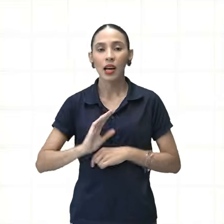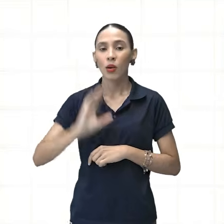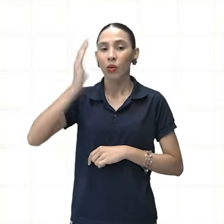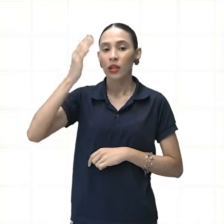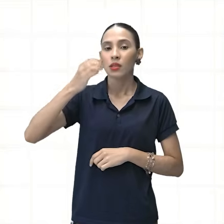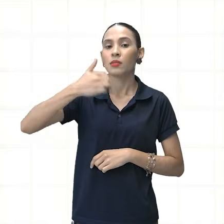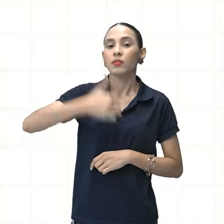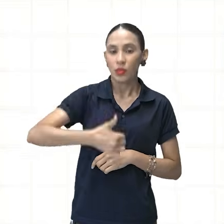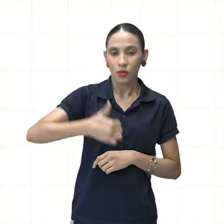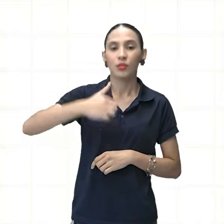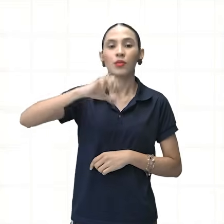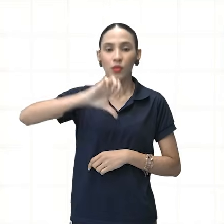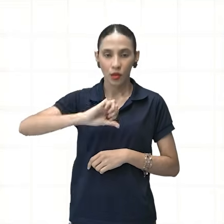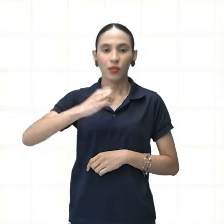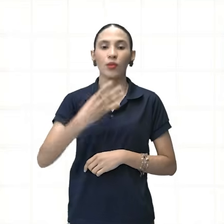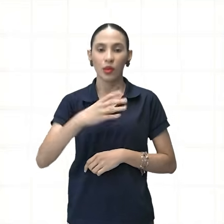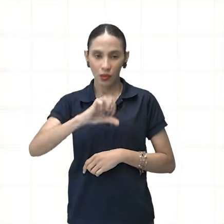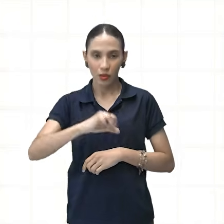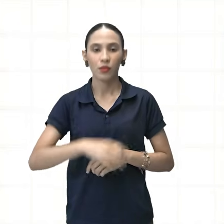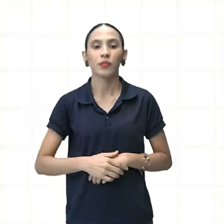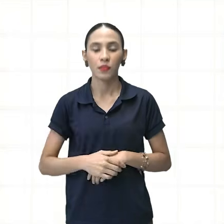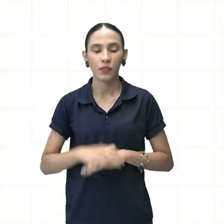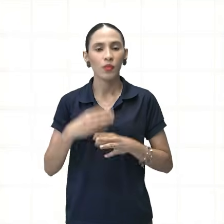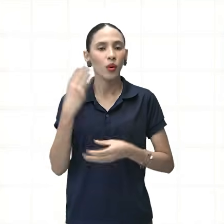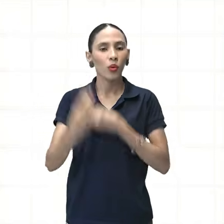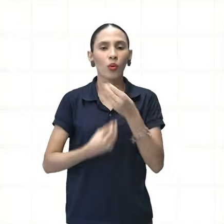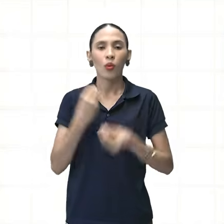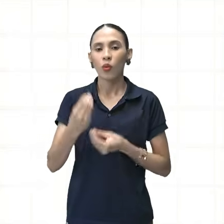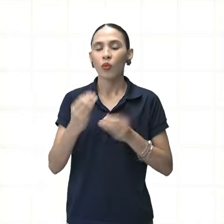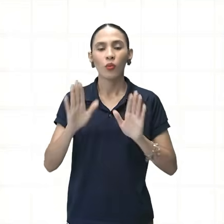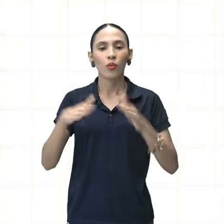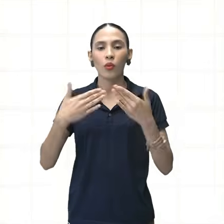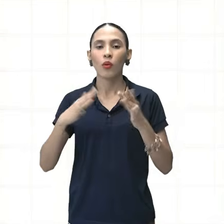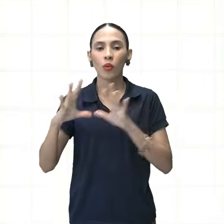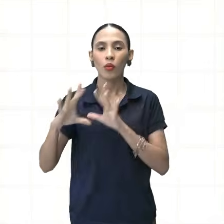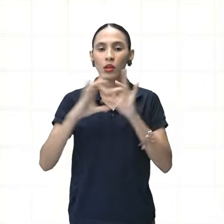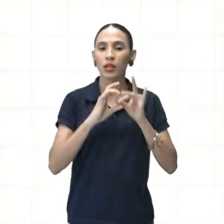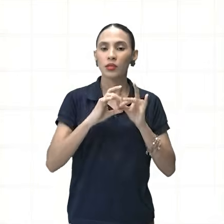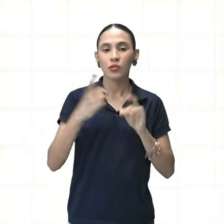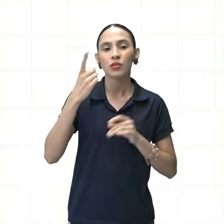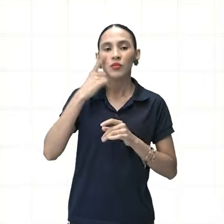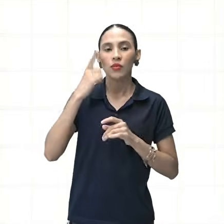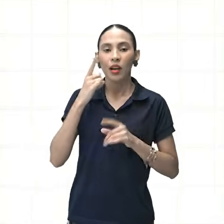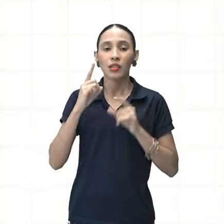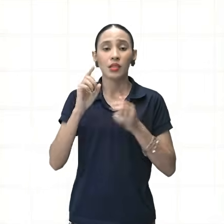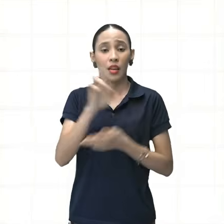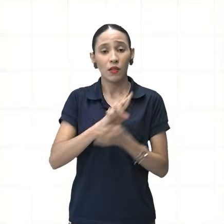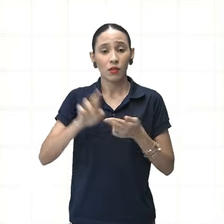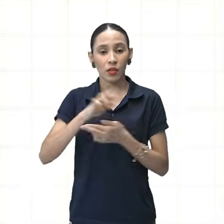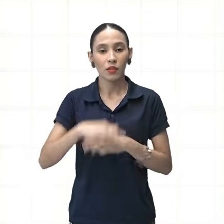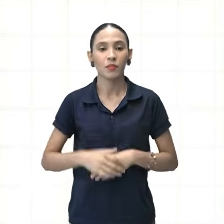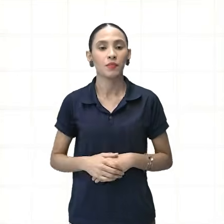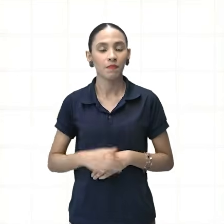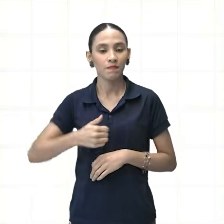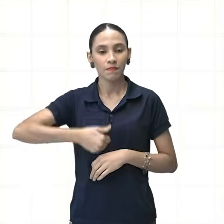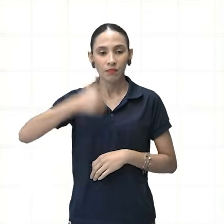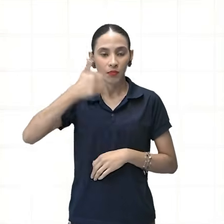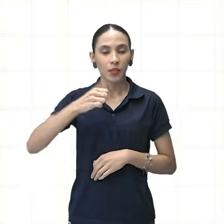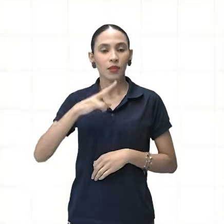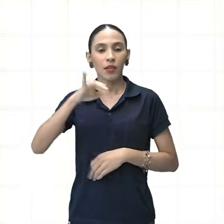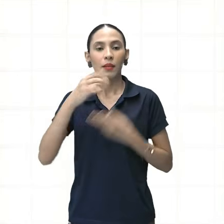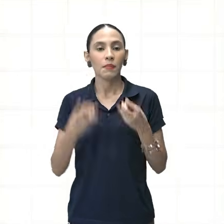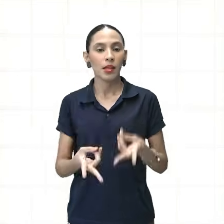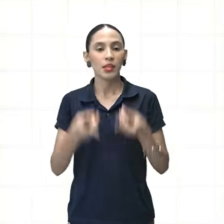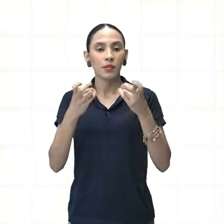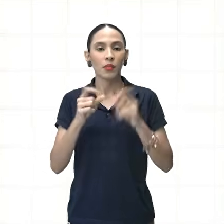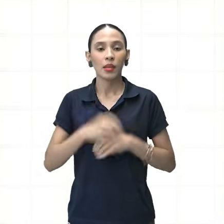em 1949. Qual vai ser o contexto para que houvesse esta revolução? Primeiro, vamos